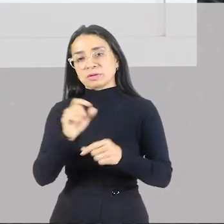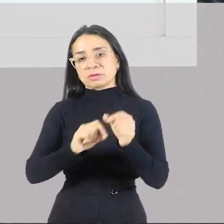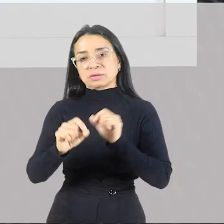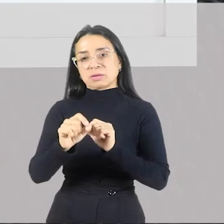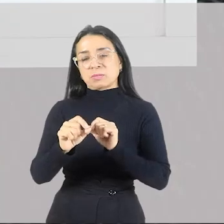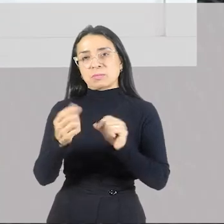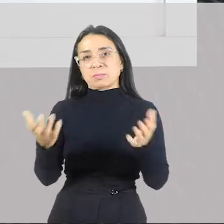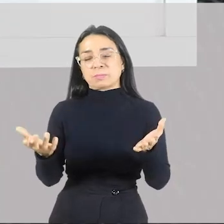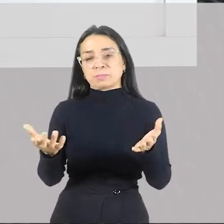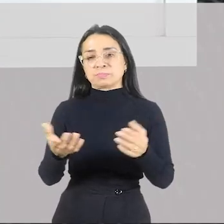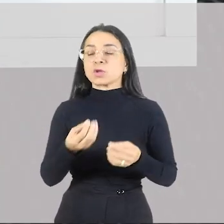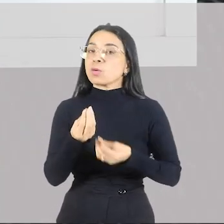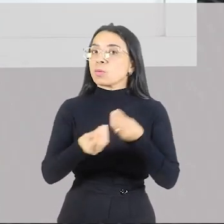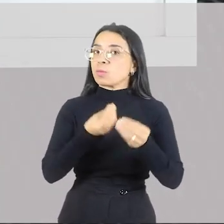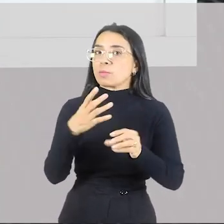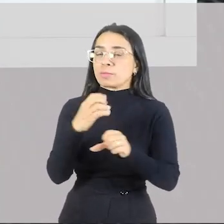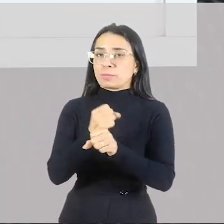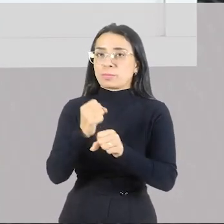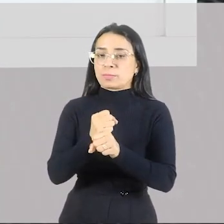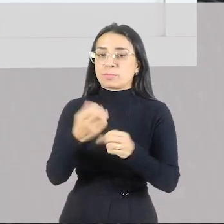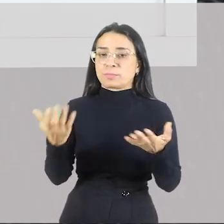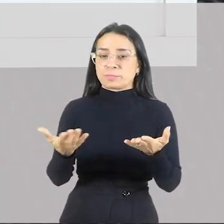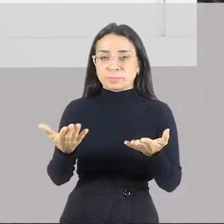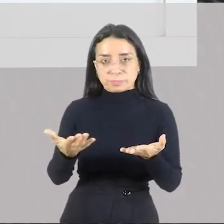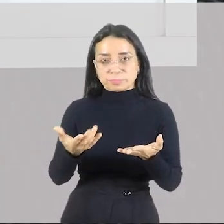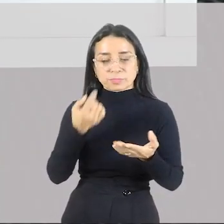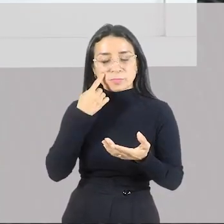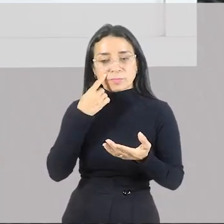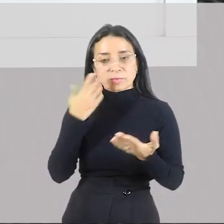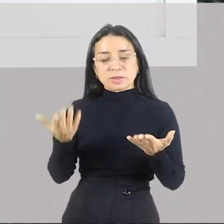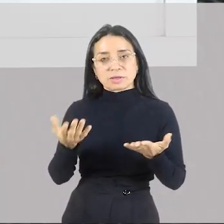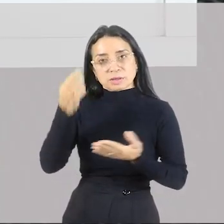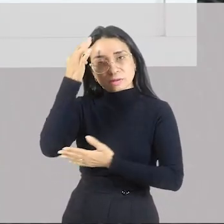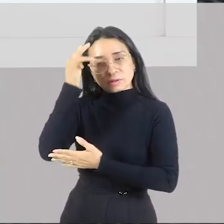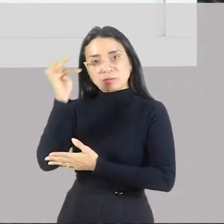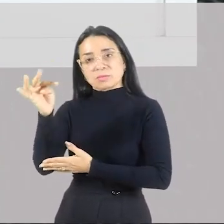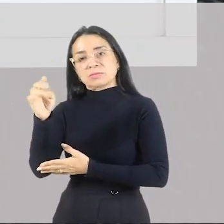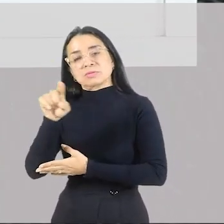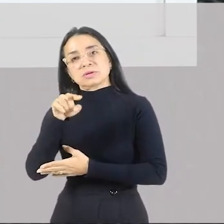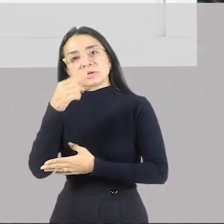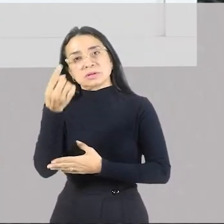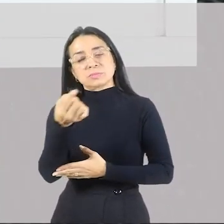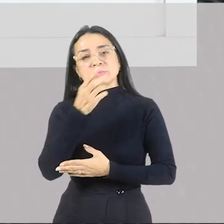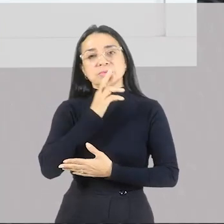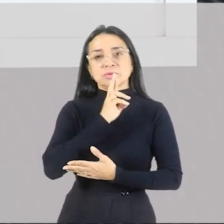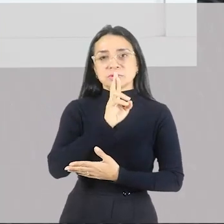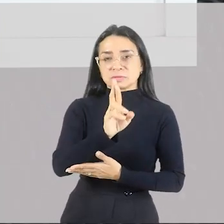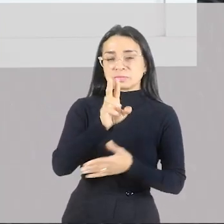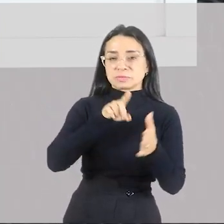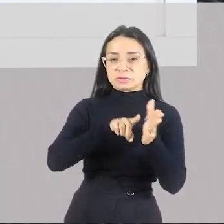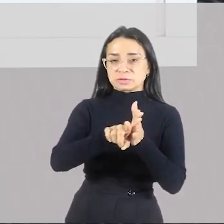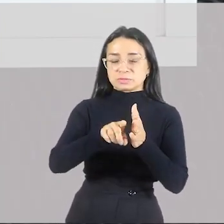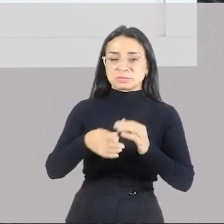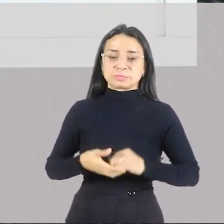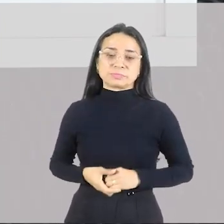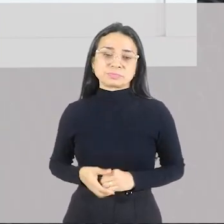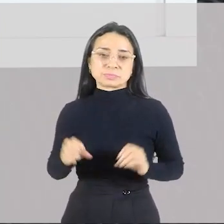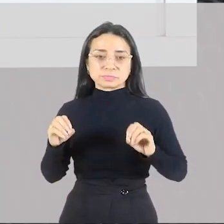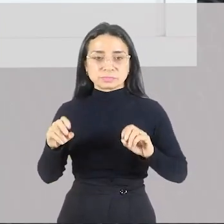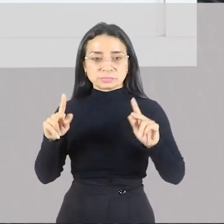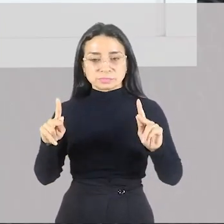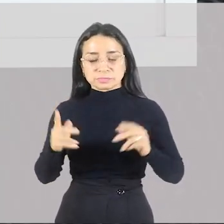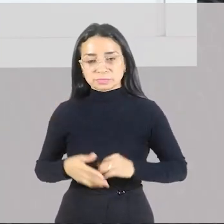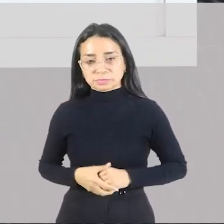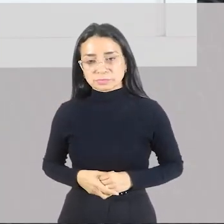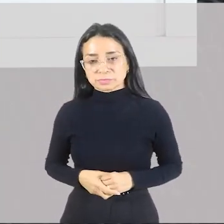calculo, certo? Nessa parte teórica a gente vai ver aqui e aí depois a gente parte para resolver algumas questões, beleza? Então, vem